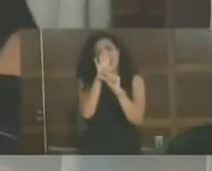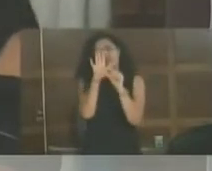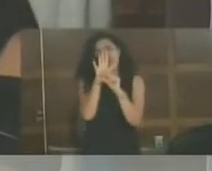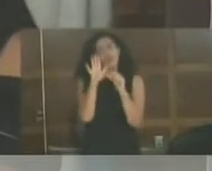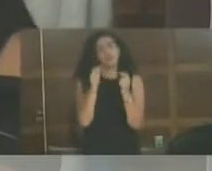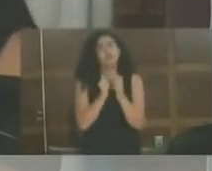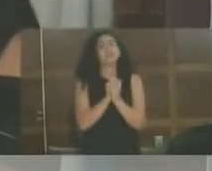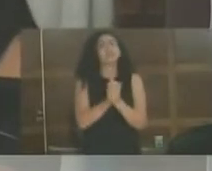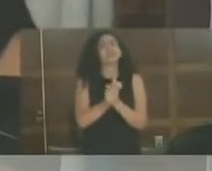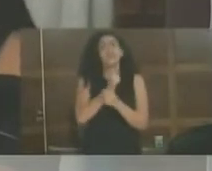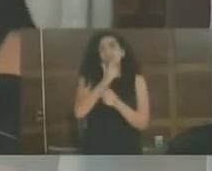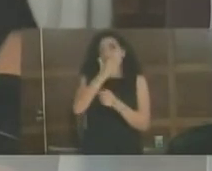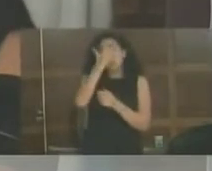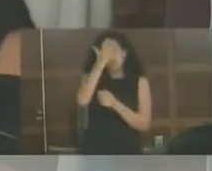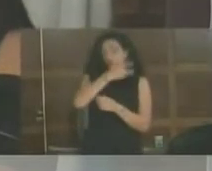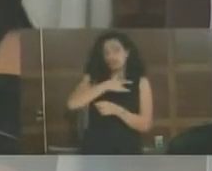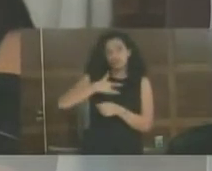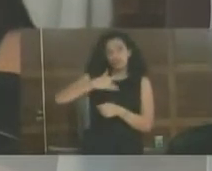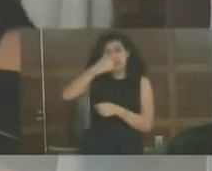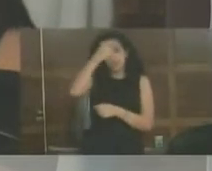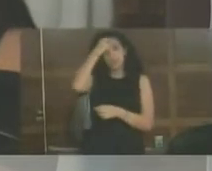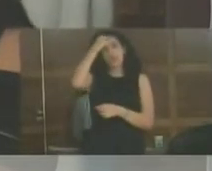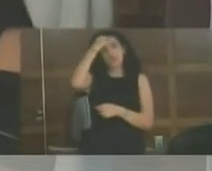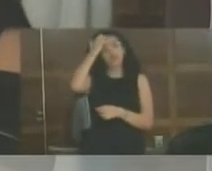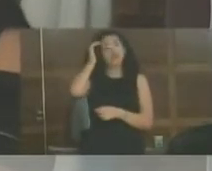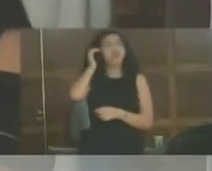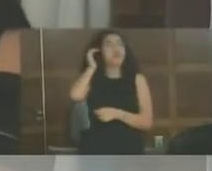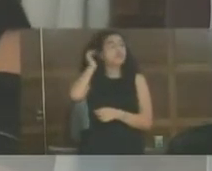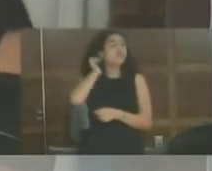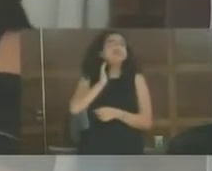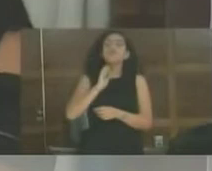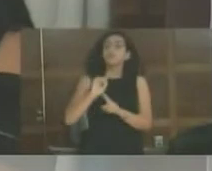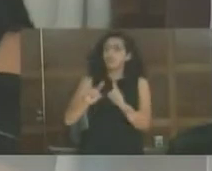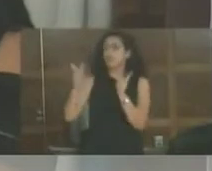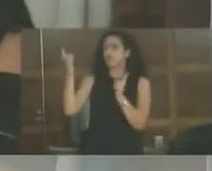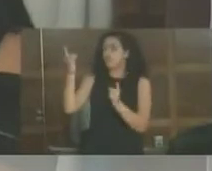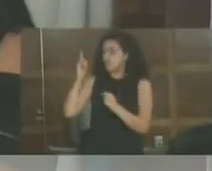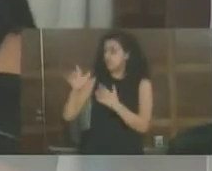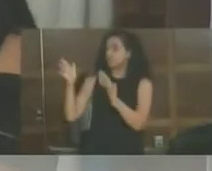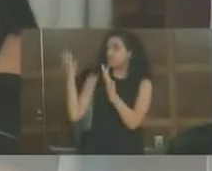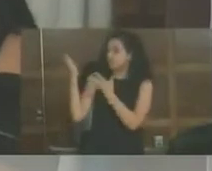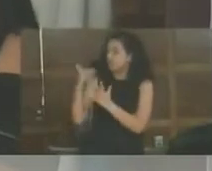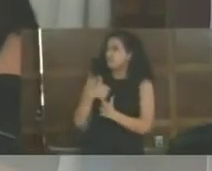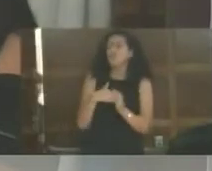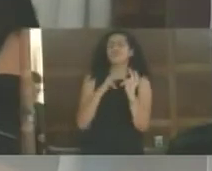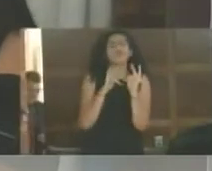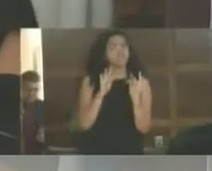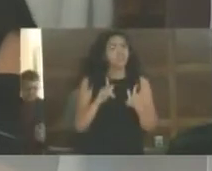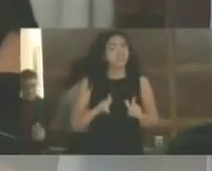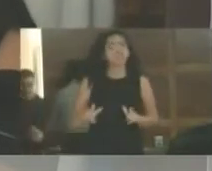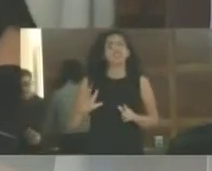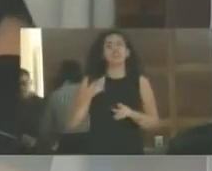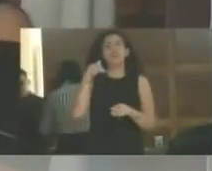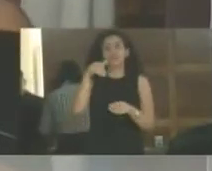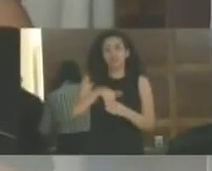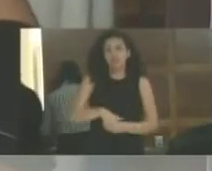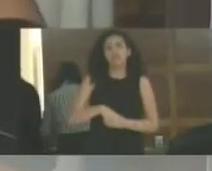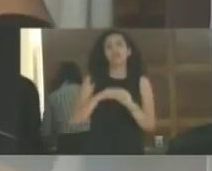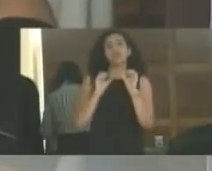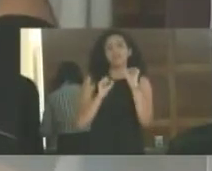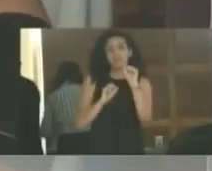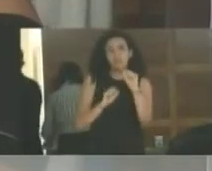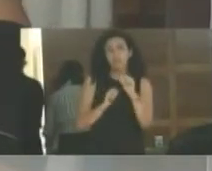tem a saúde mental, ela tem que estar incluída lá. E parabéns novamente pelo projeto, que eu vou ficar muito feliz de aprovação dele, tá?